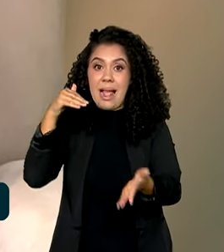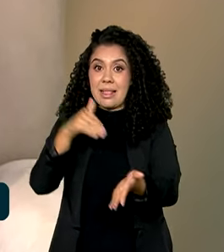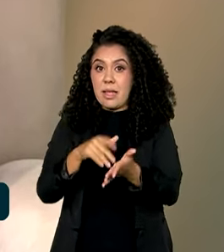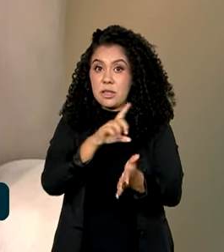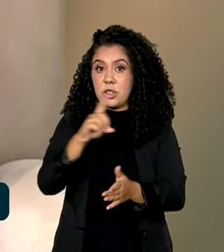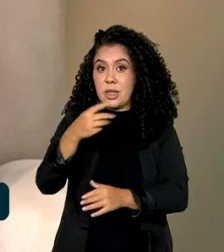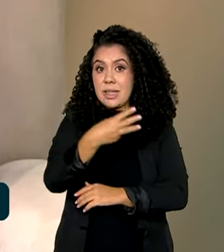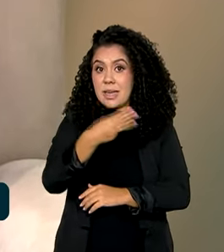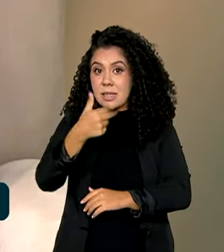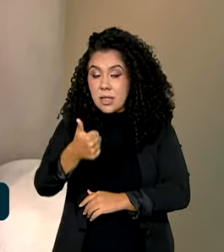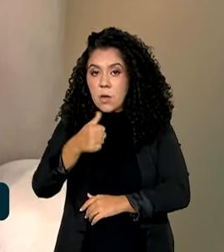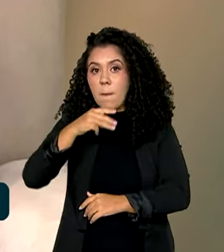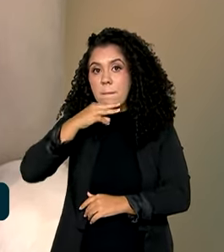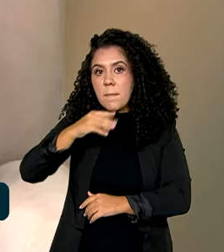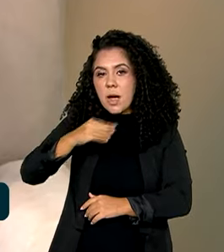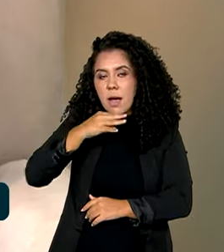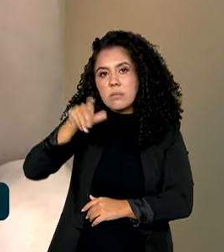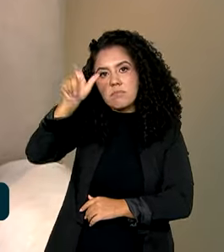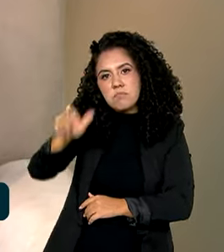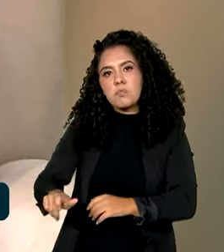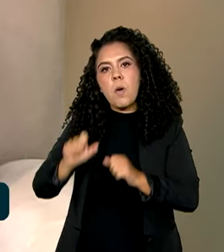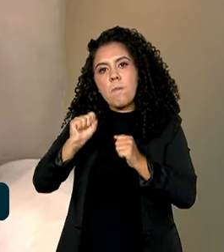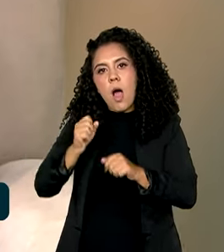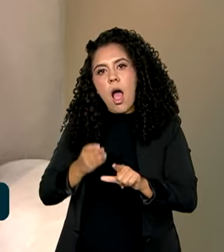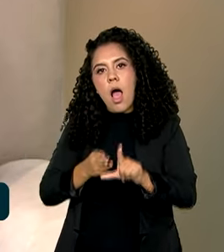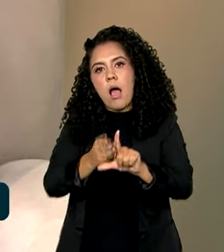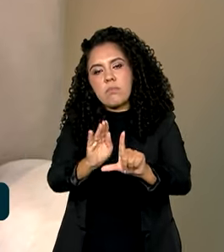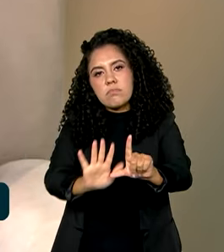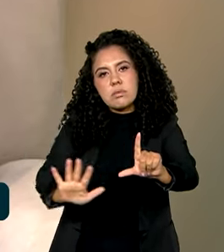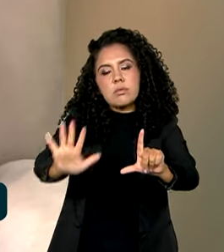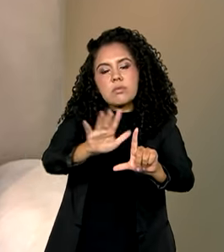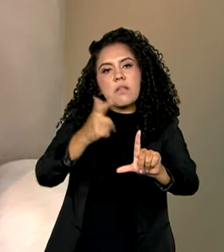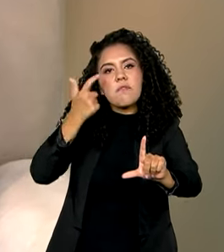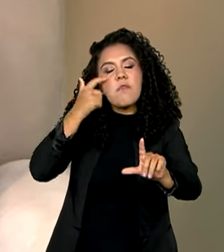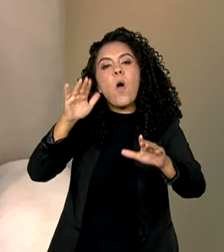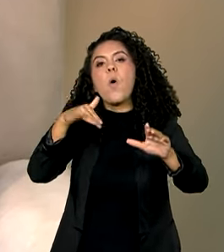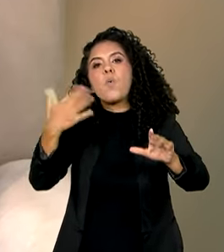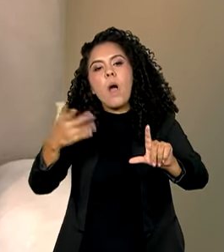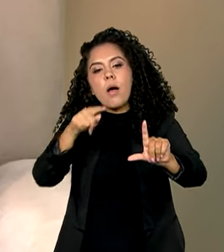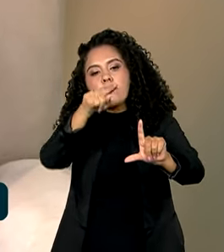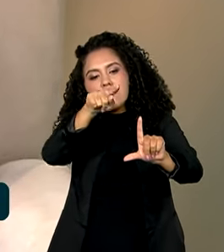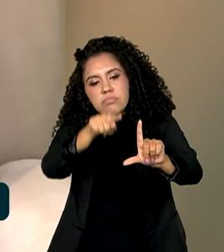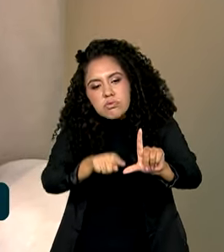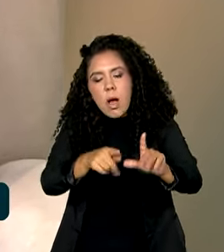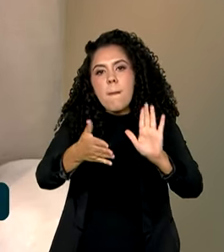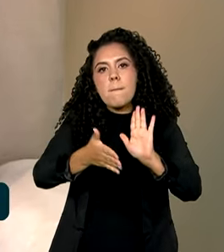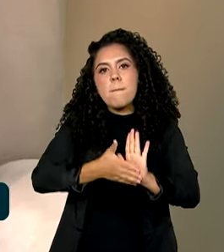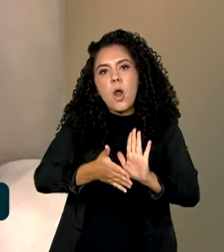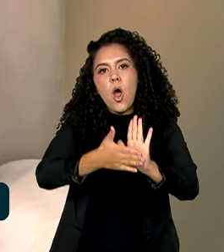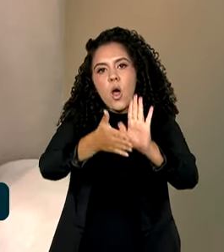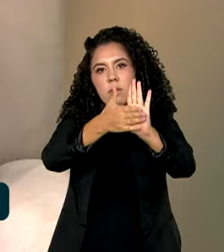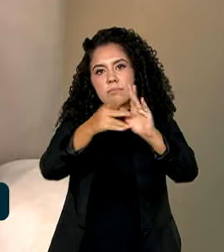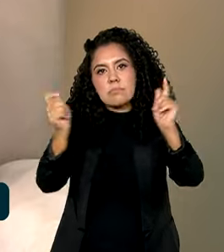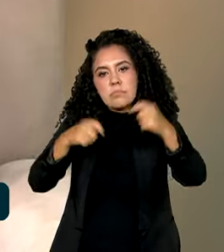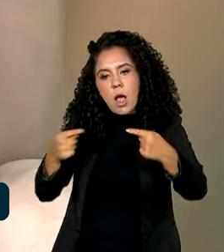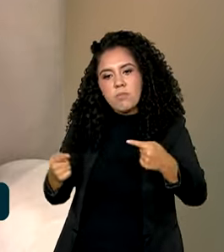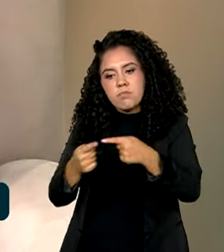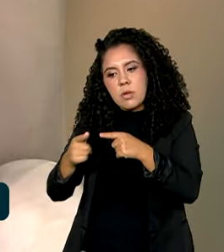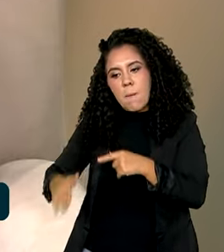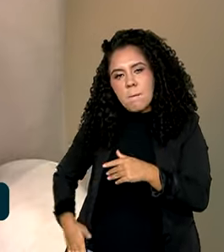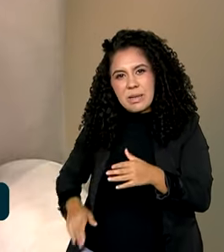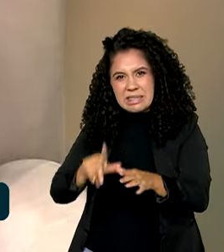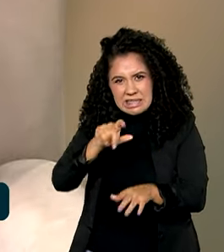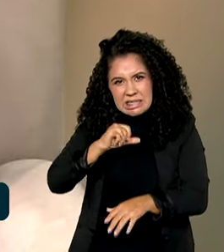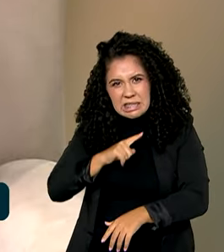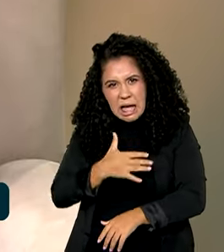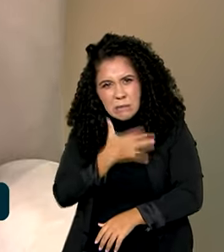março ele acesse e ele tente ver quais são as condições de pagamento para fazer aquilo caber no seu bolso. Está